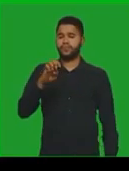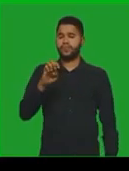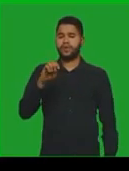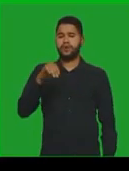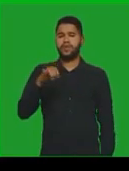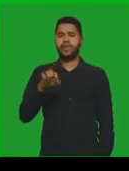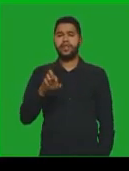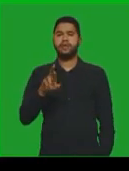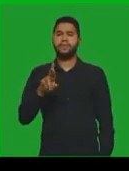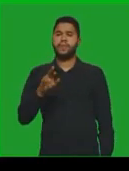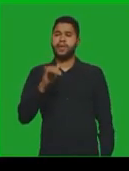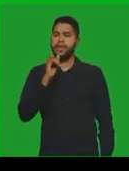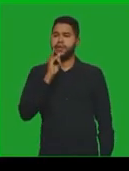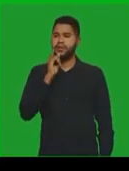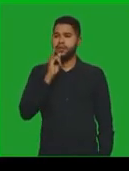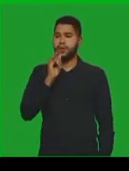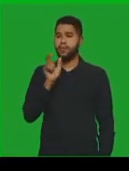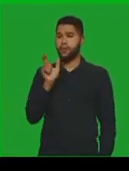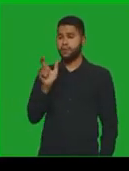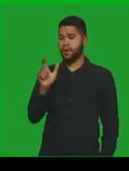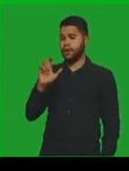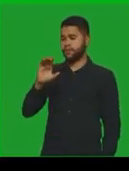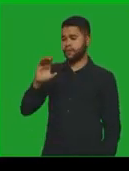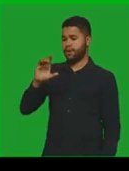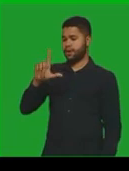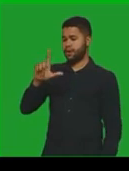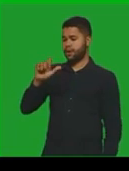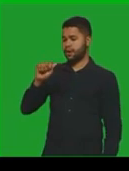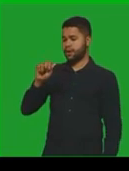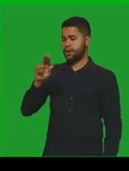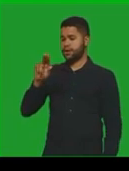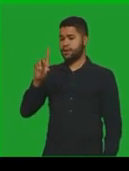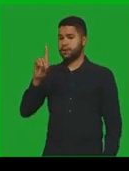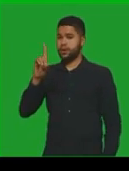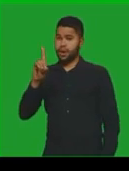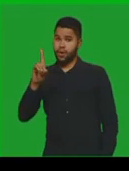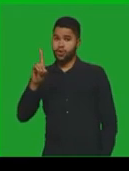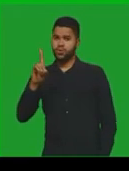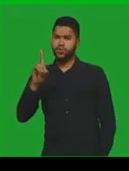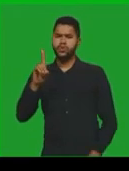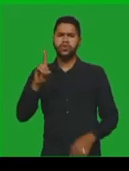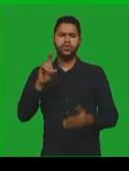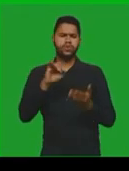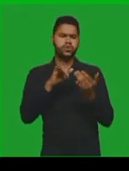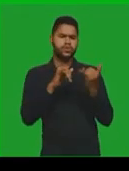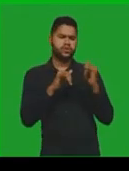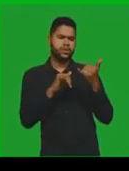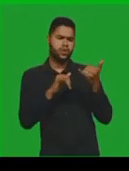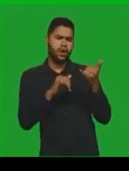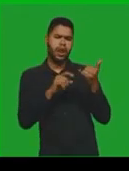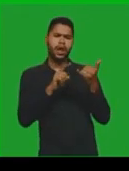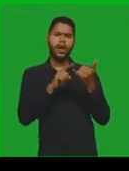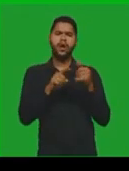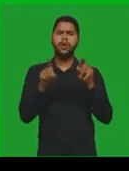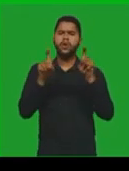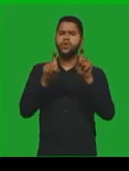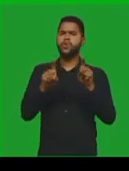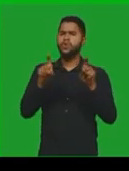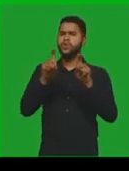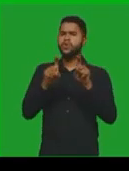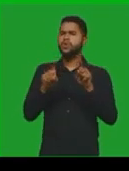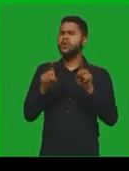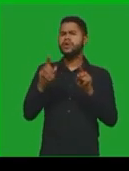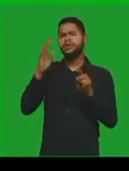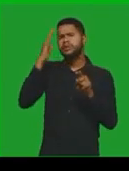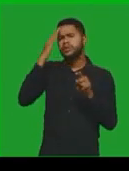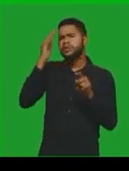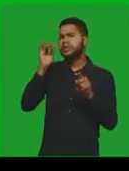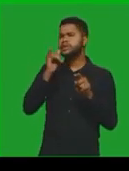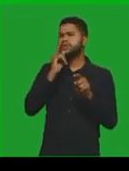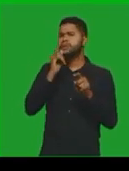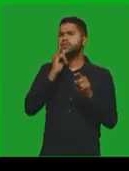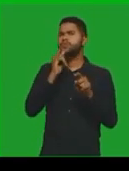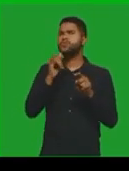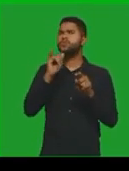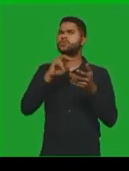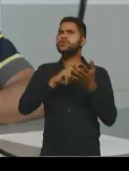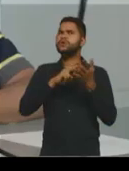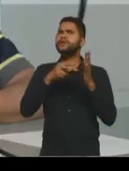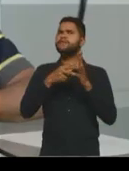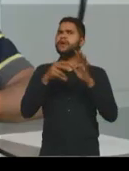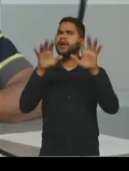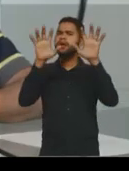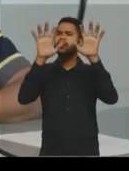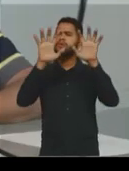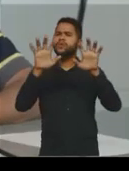palavra cloud no smartphone ou computador, o que devo entender, já que o significado é nuvem?